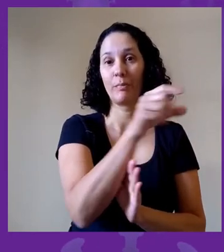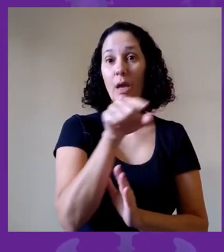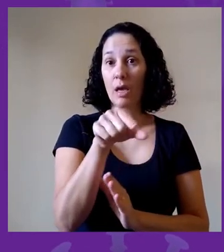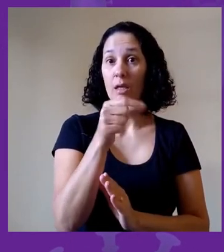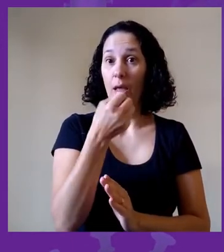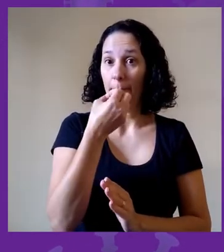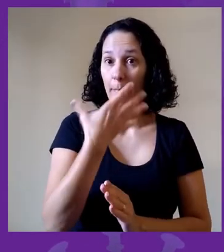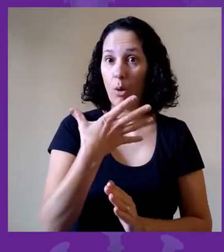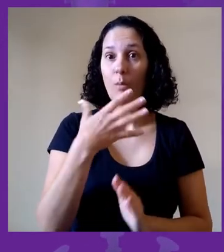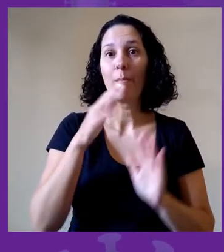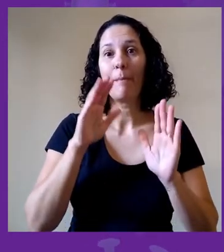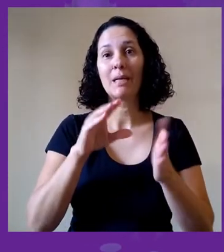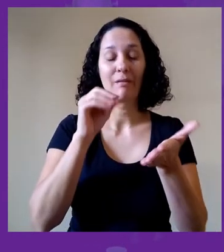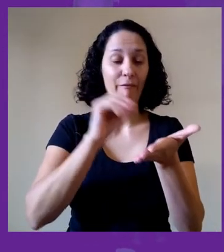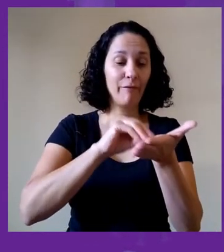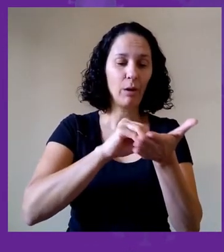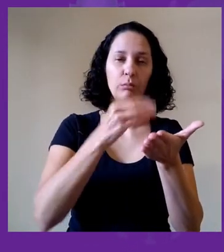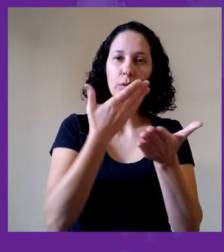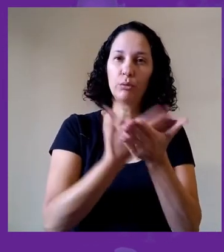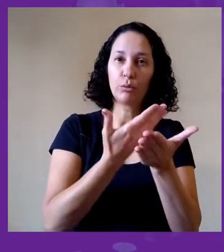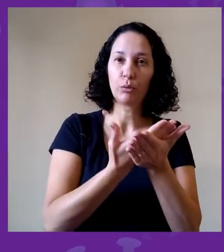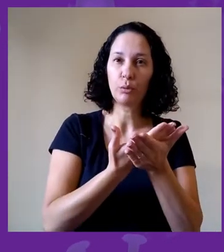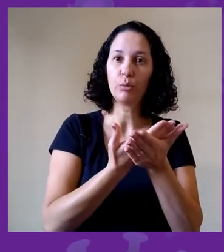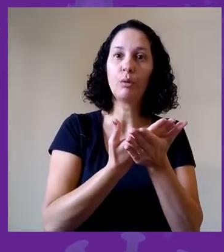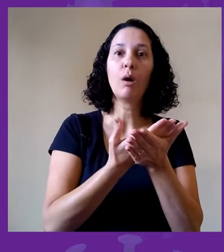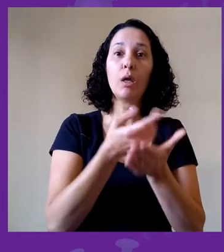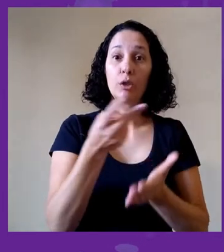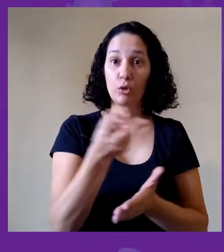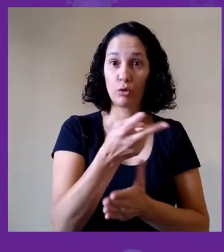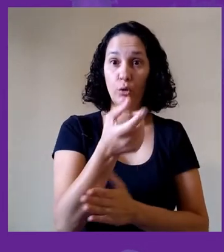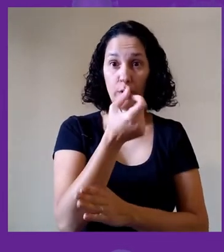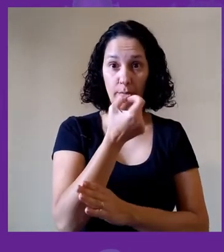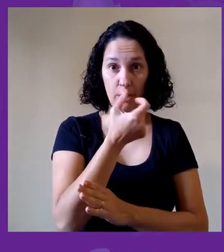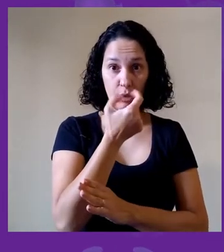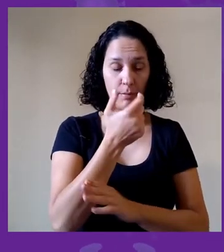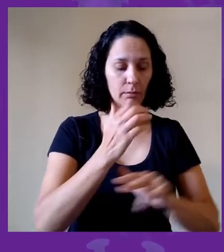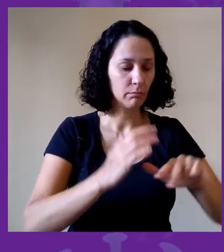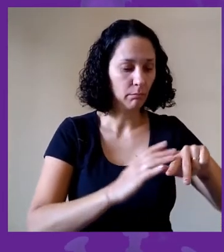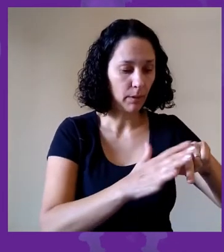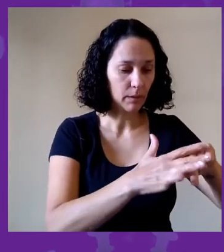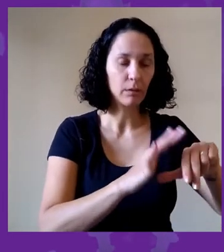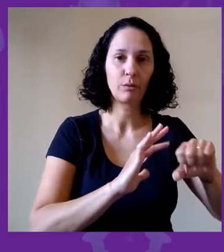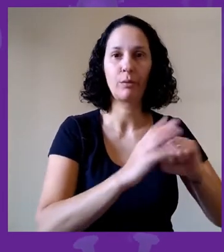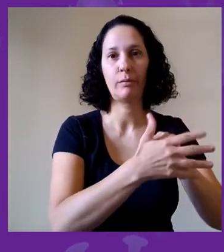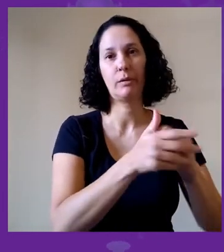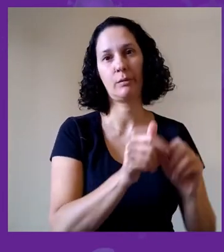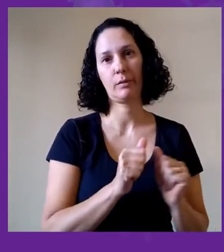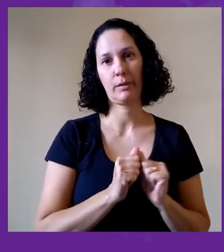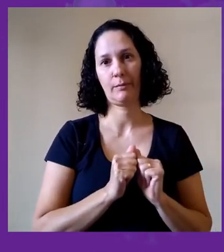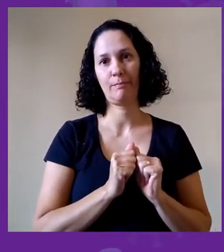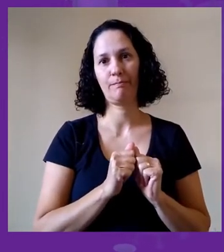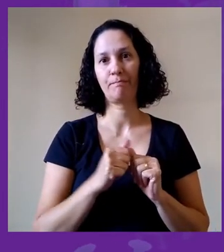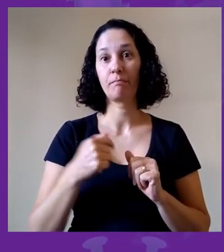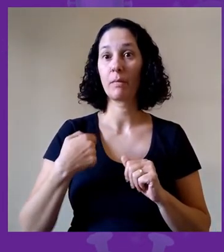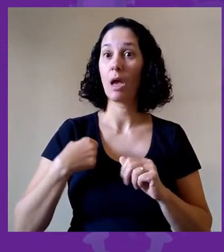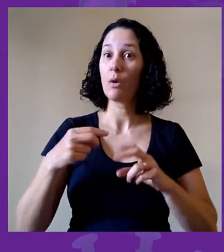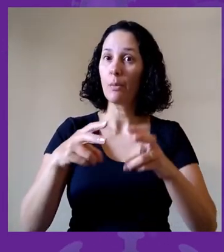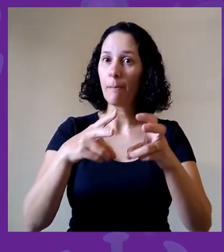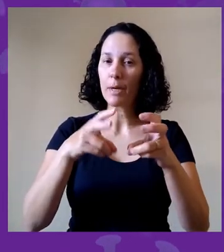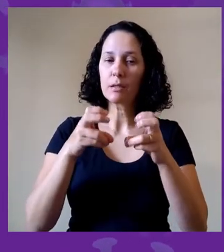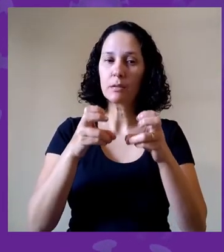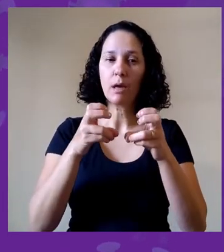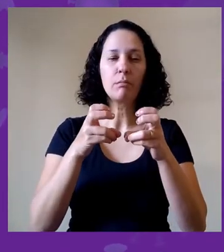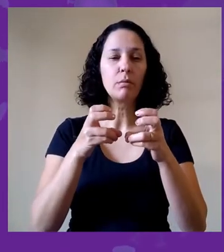na Covid-19, com o grau mínimo até de evidência científica suficiente para que se faça esse uso. Eu tenho visto